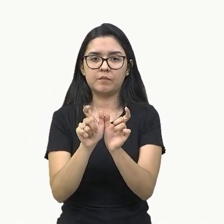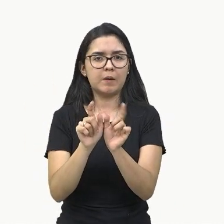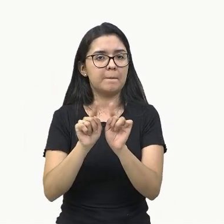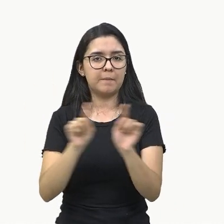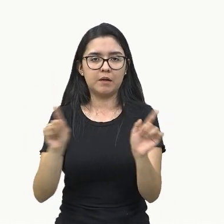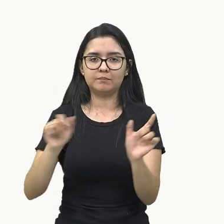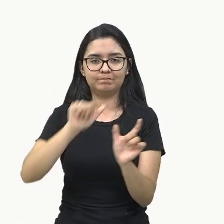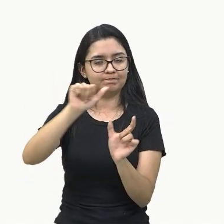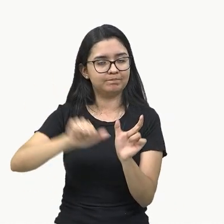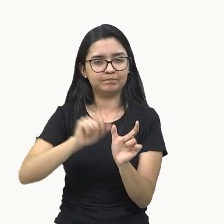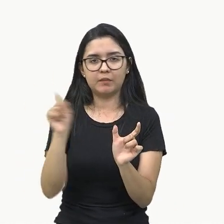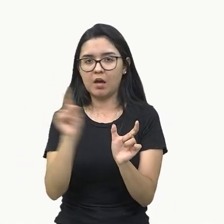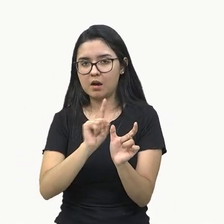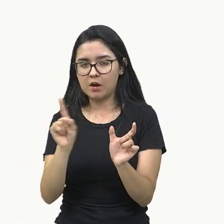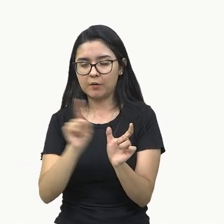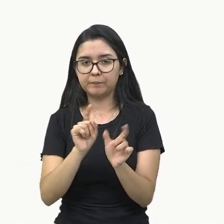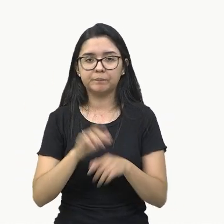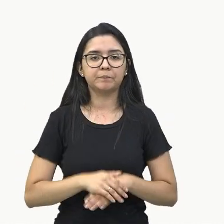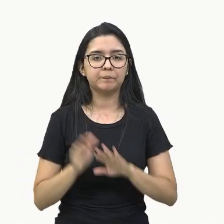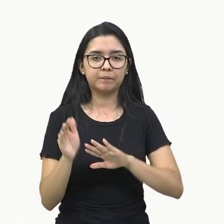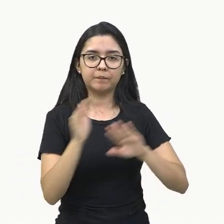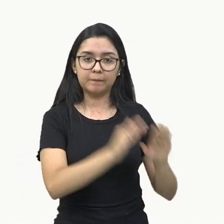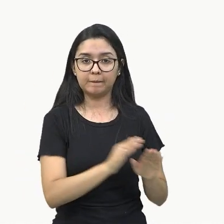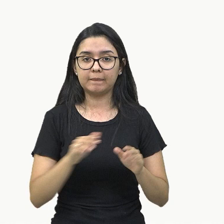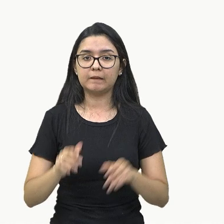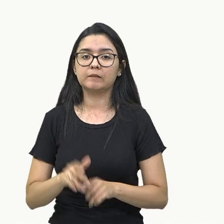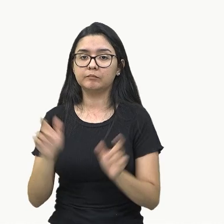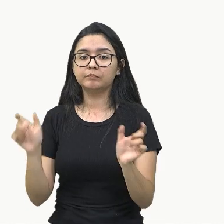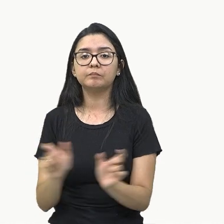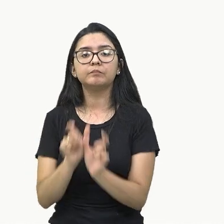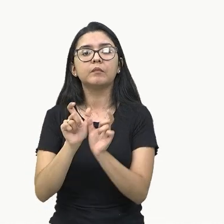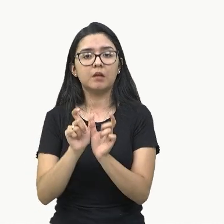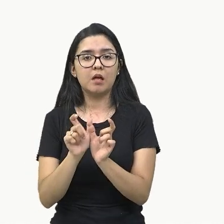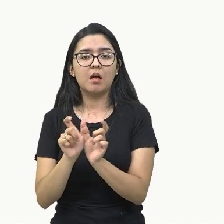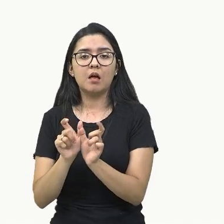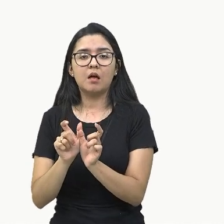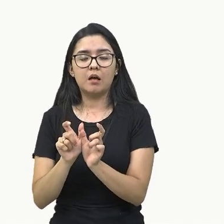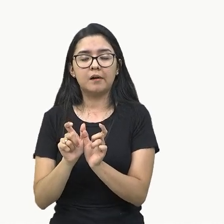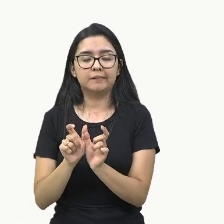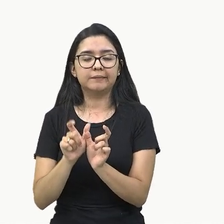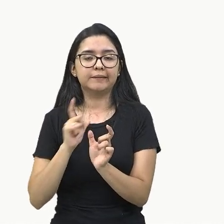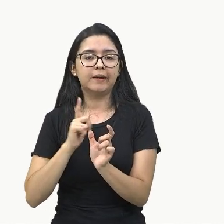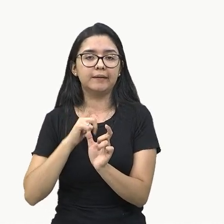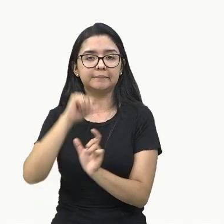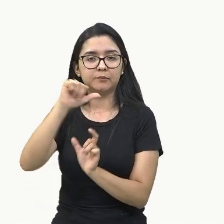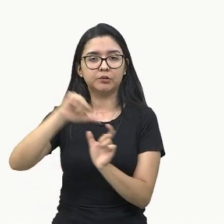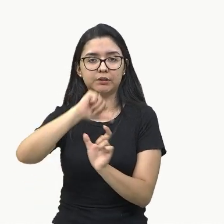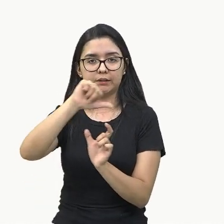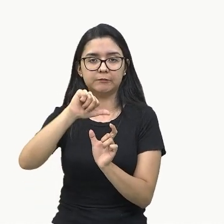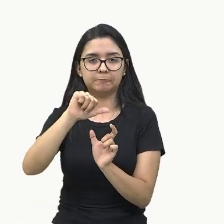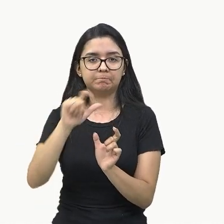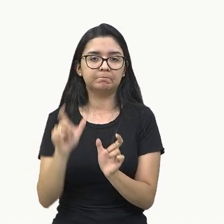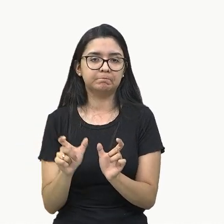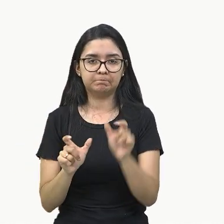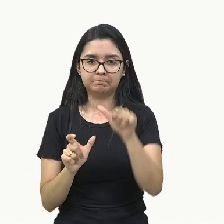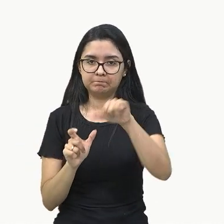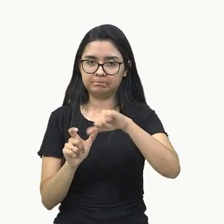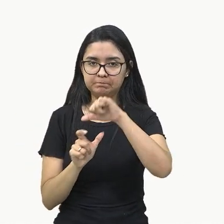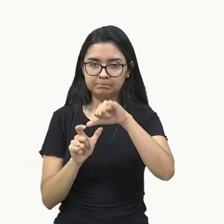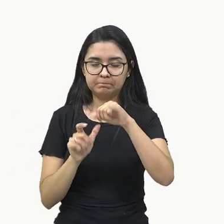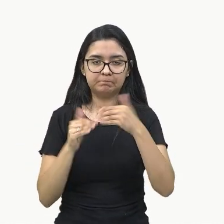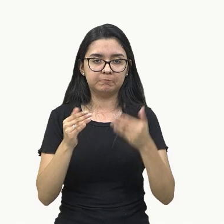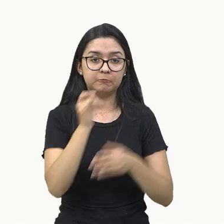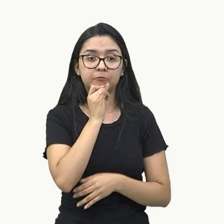haja uma alteração. Aglutinação, aí sim eu vou ter uma modificação. Por exemplo,